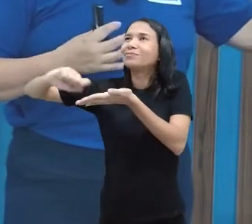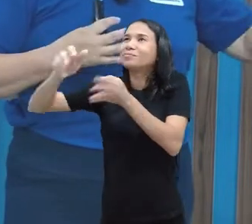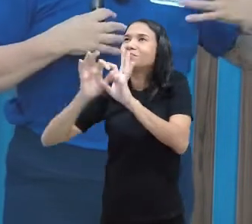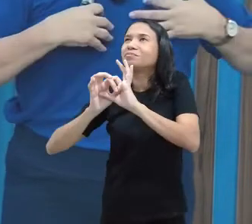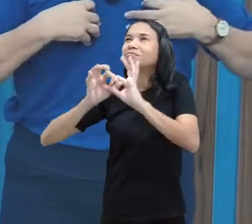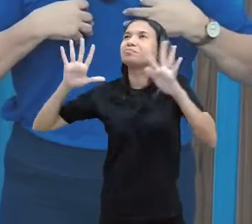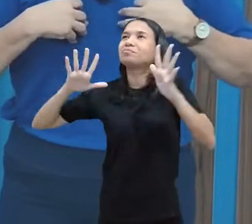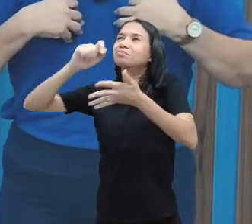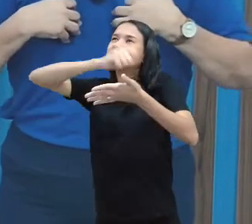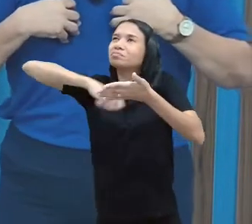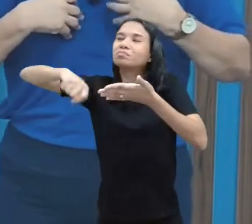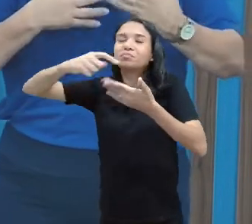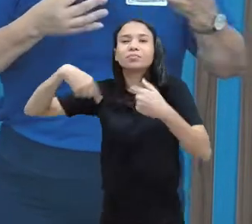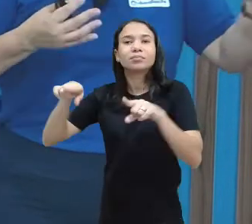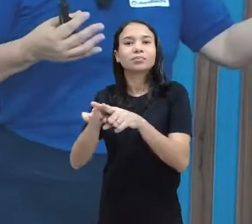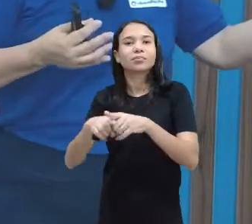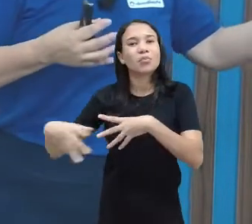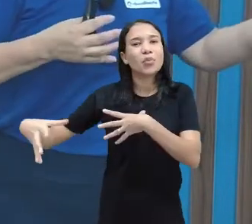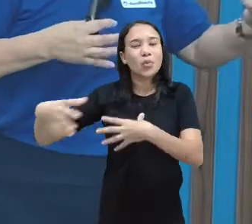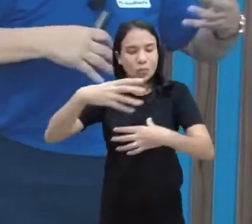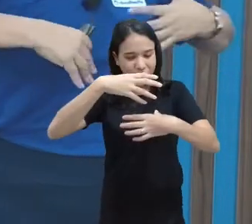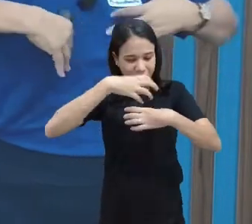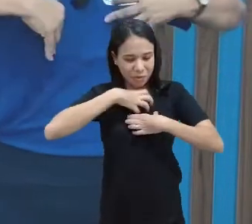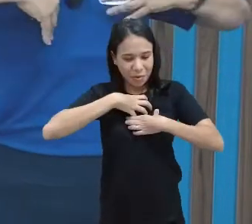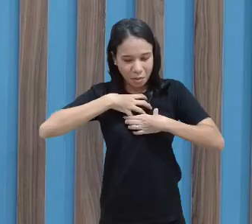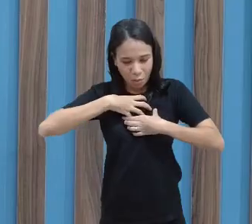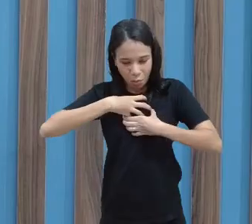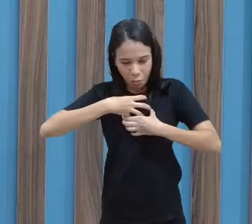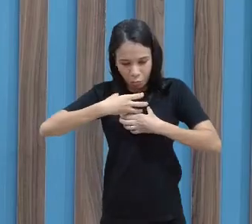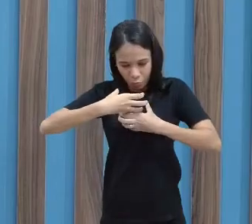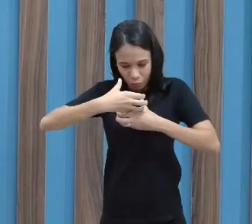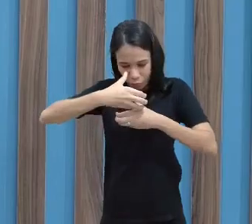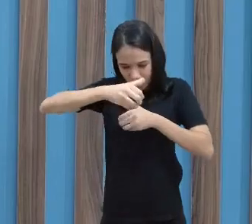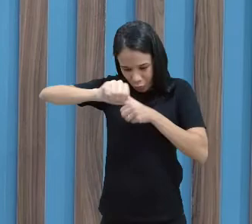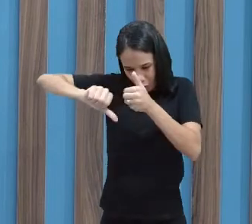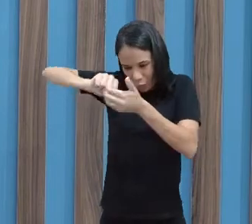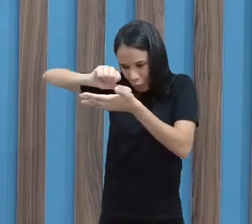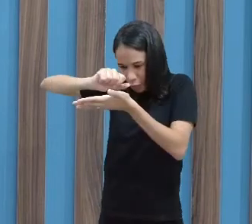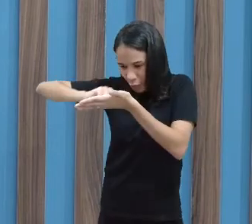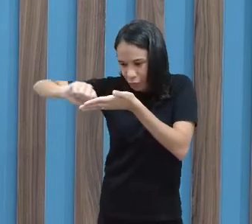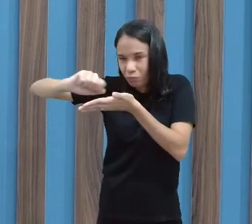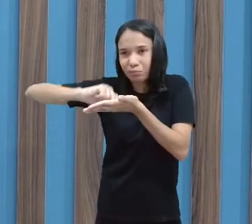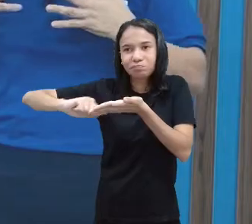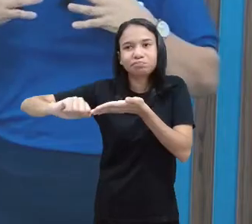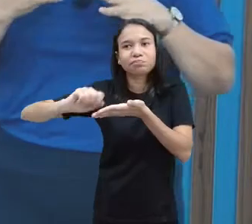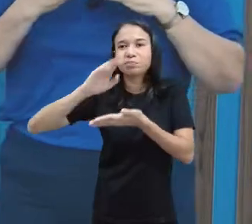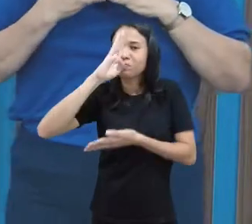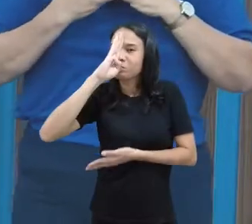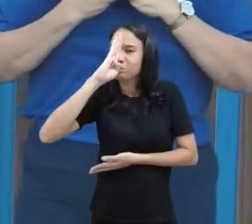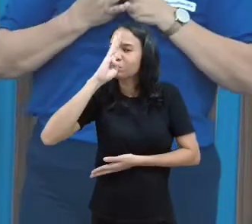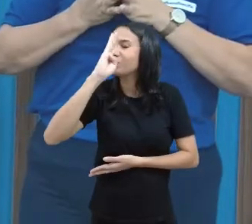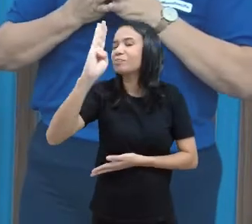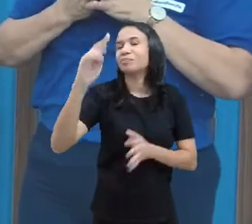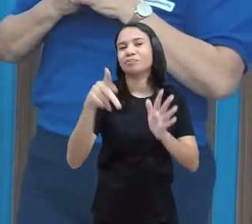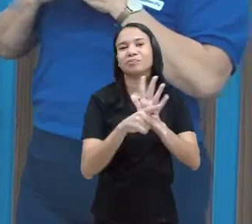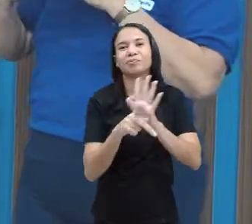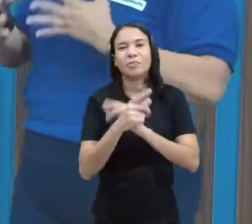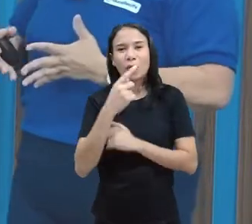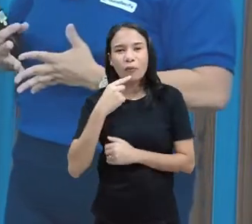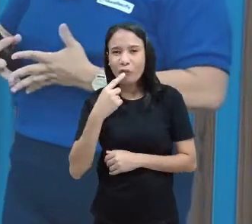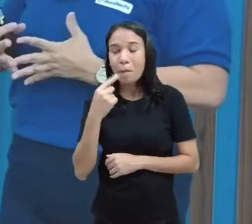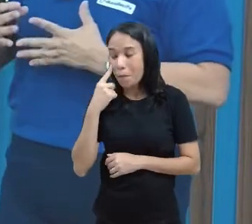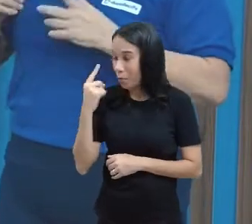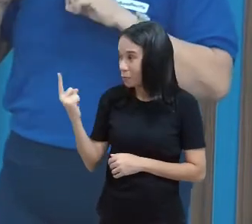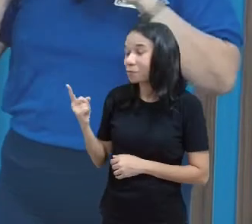interpretação. De sentimentos, né? Pois é. É muito forte. Esse do Quintana eu achei, assim, incrível,